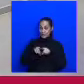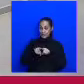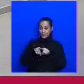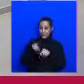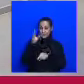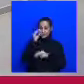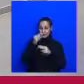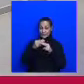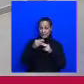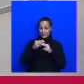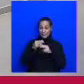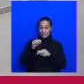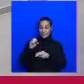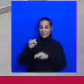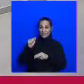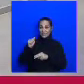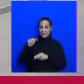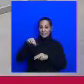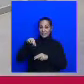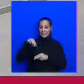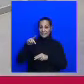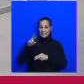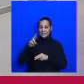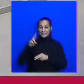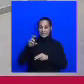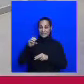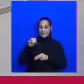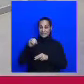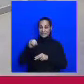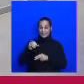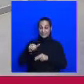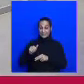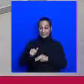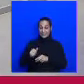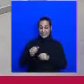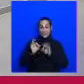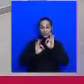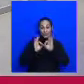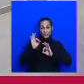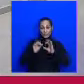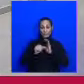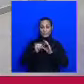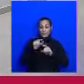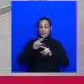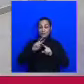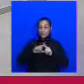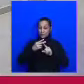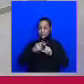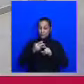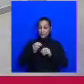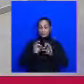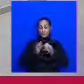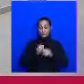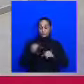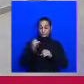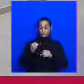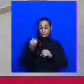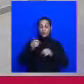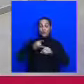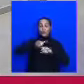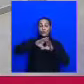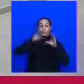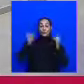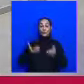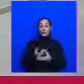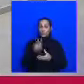nossa colega da Caixa, para que recolham as dezenas sorteadas no primeiro sorteio da dupla Sena. As bolas serão recolocadas no suporte em cima do globo